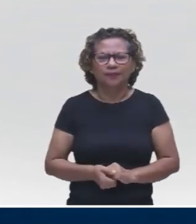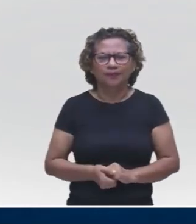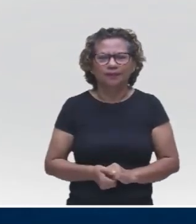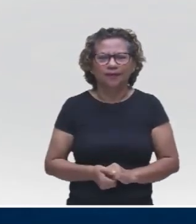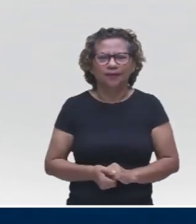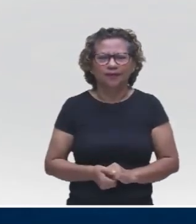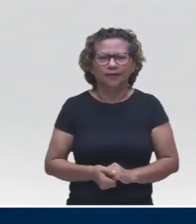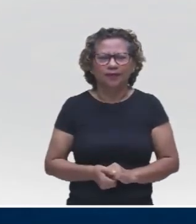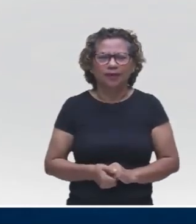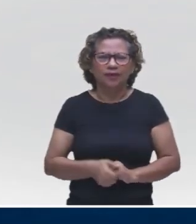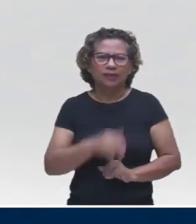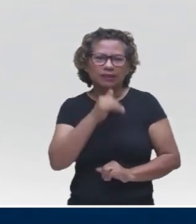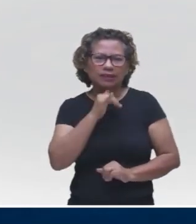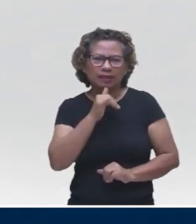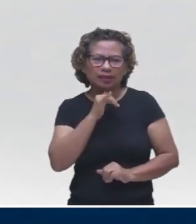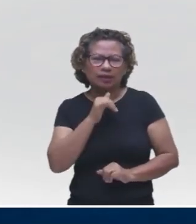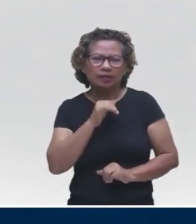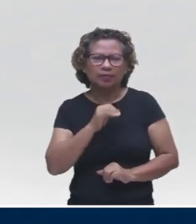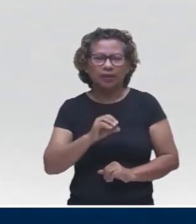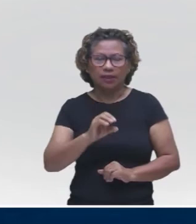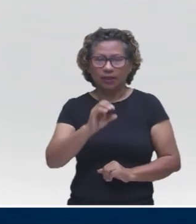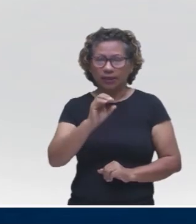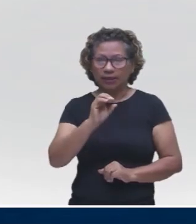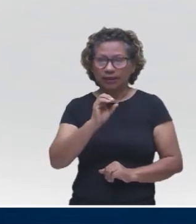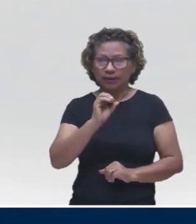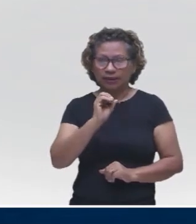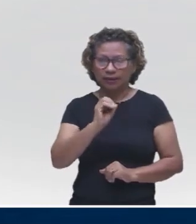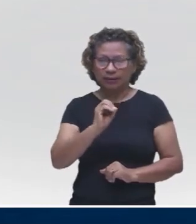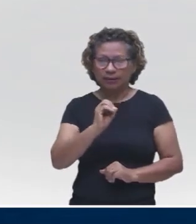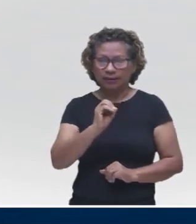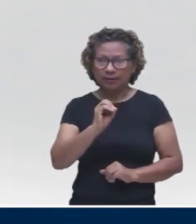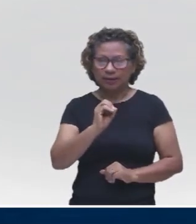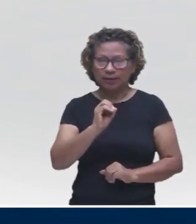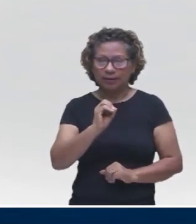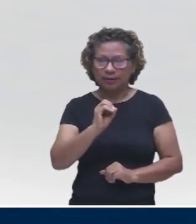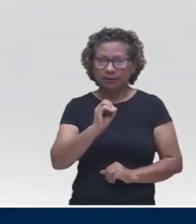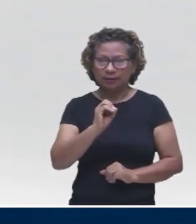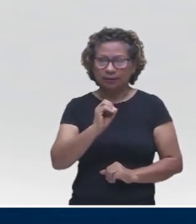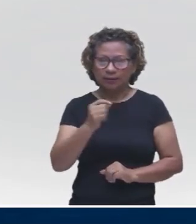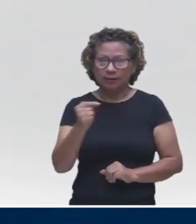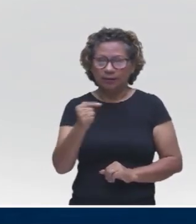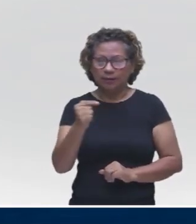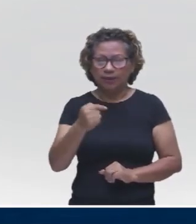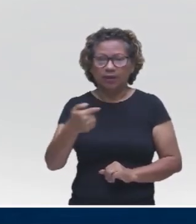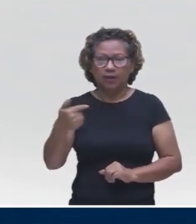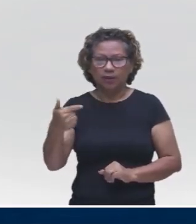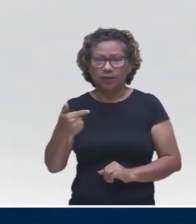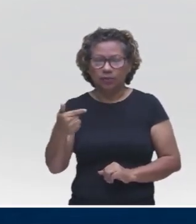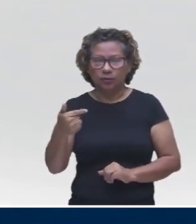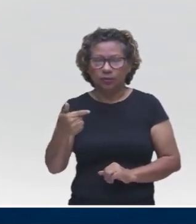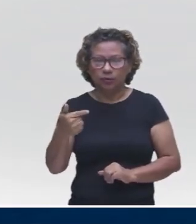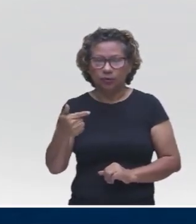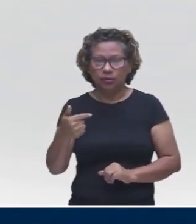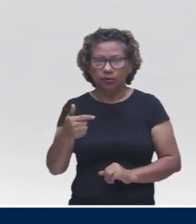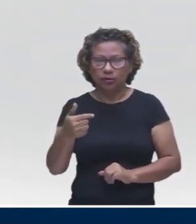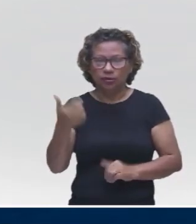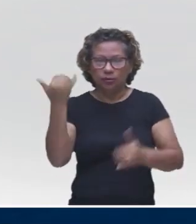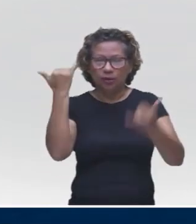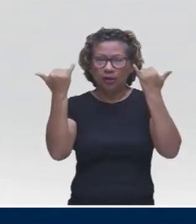No caso, é 0 em x e menos 2 em y. Então, eu tenho essa informação.